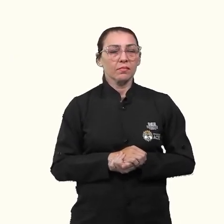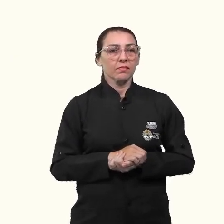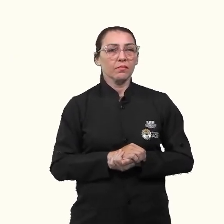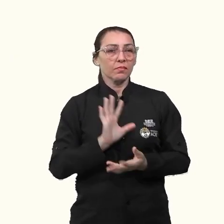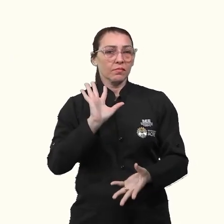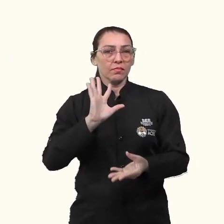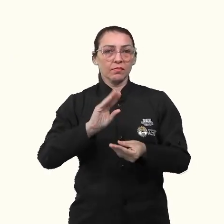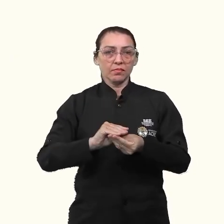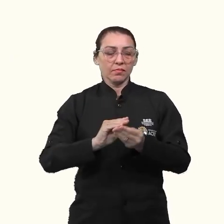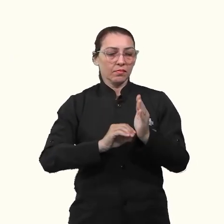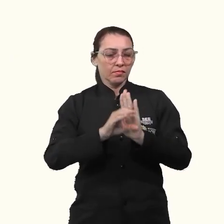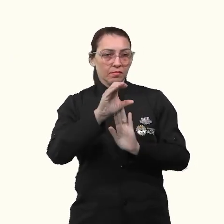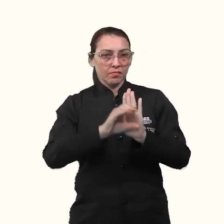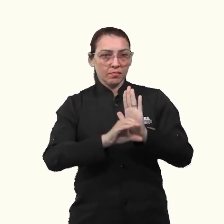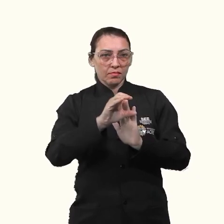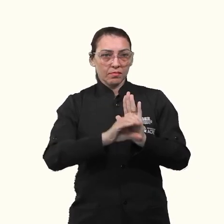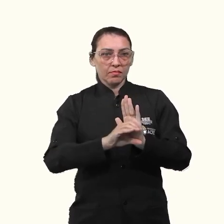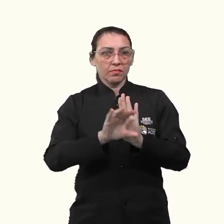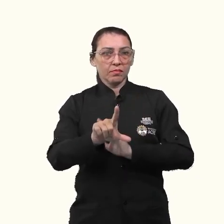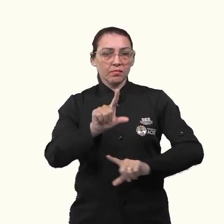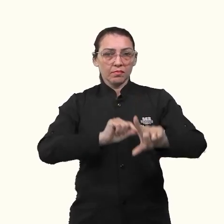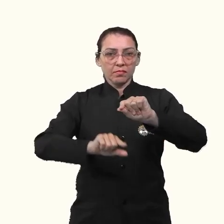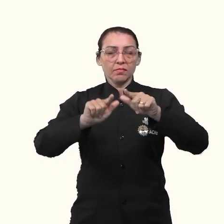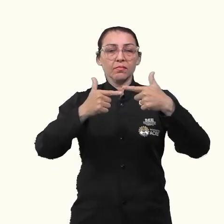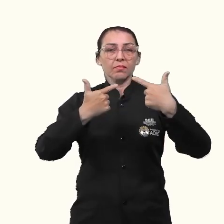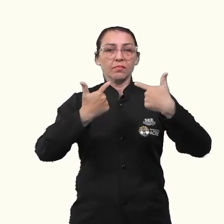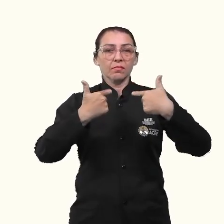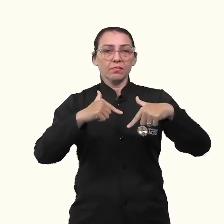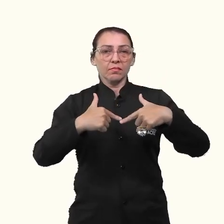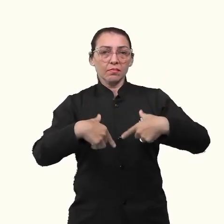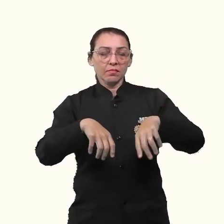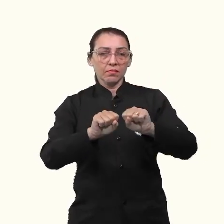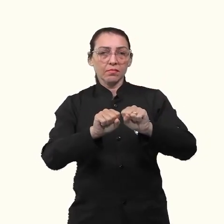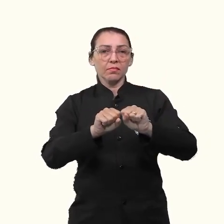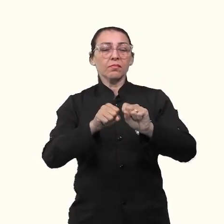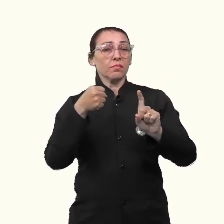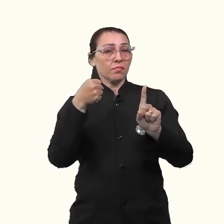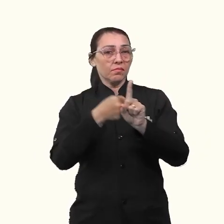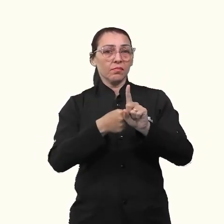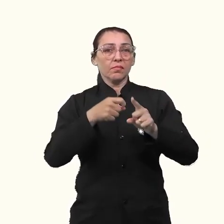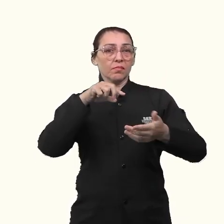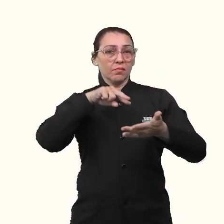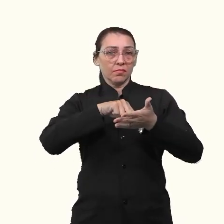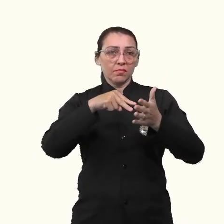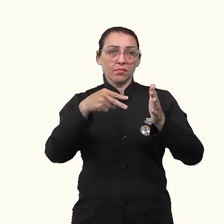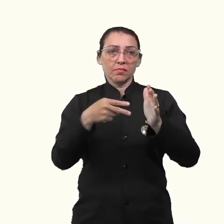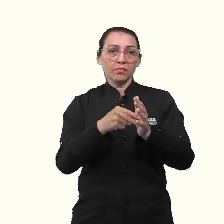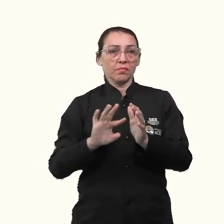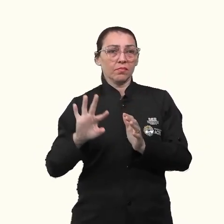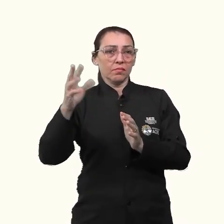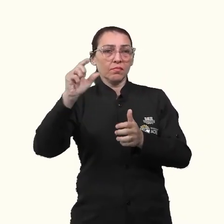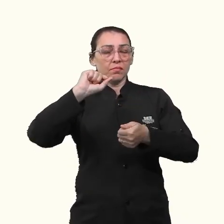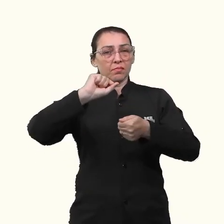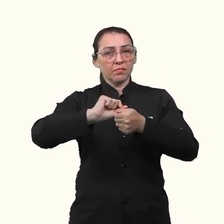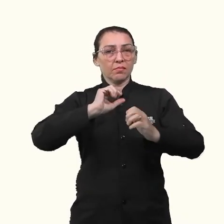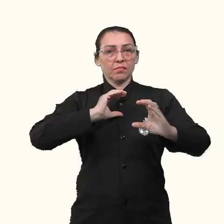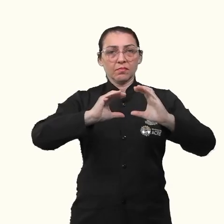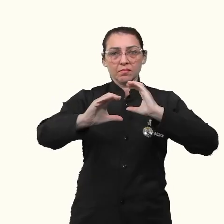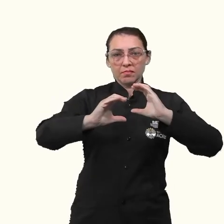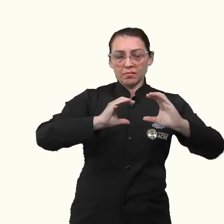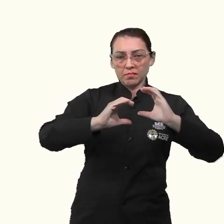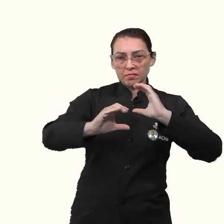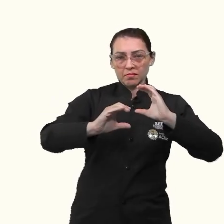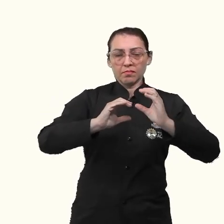Concluindo o nosso conteúdo, as escolhas linguísticas elas impactam diretamente o significado e os efeitos produzidos